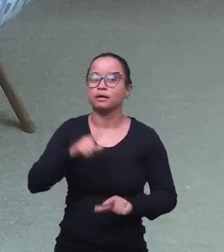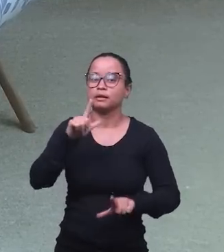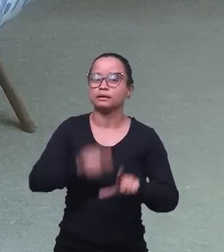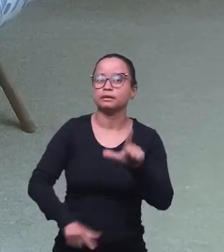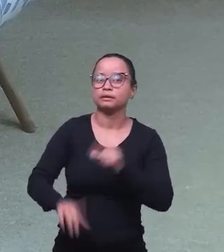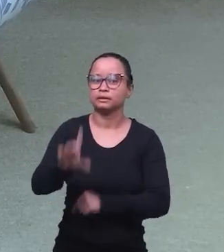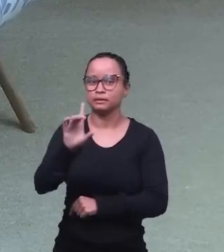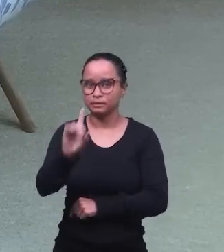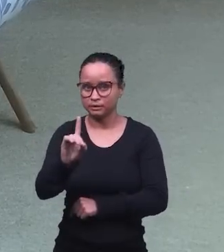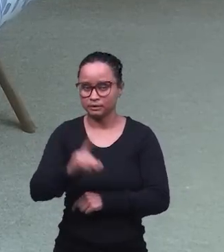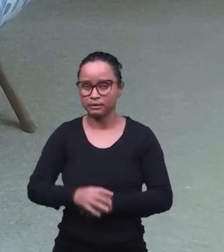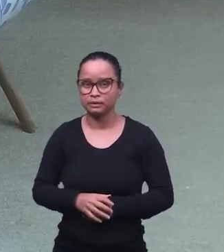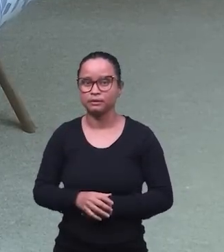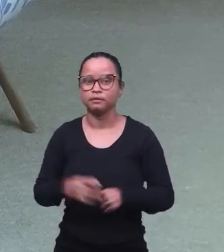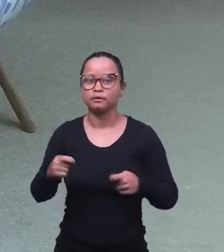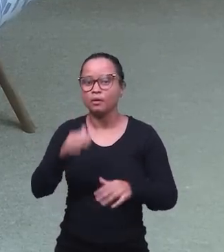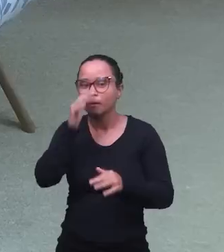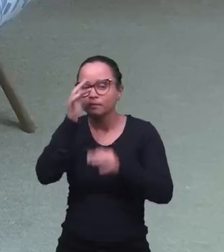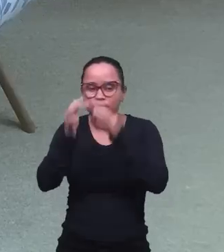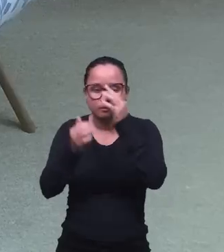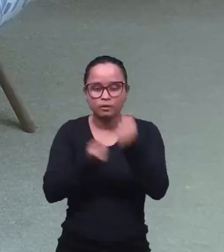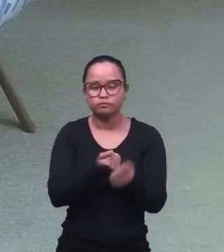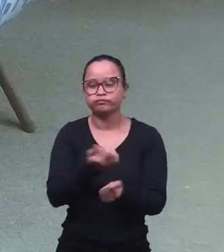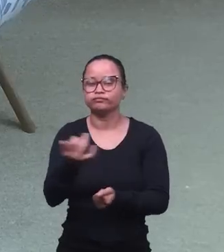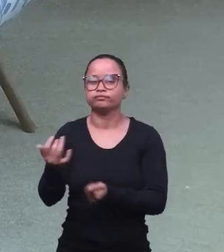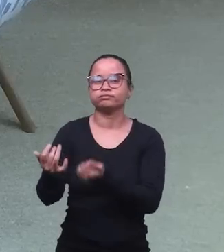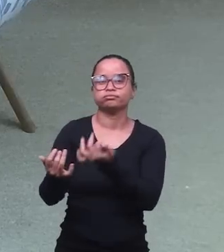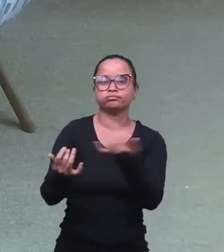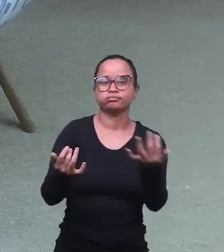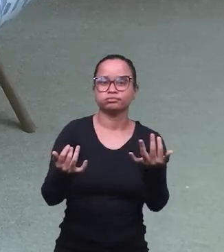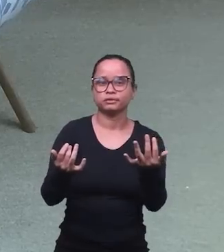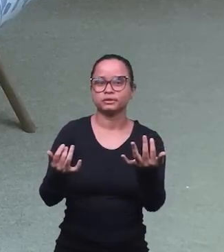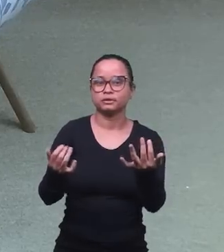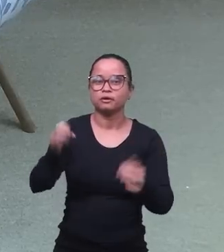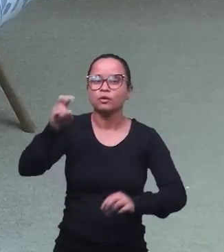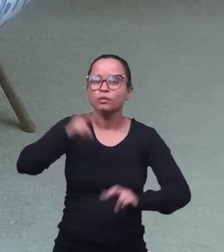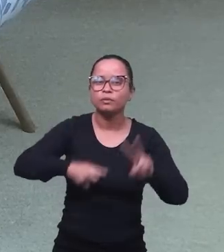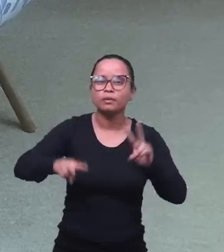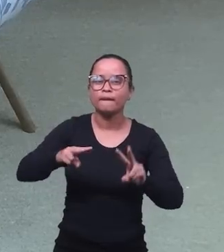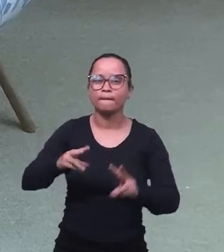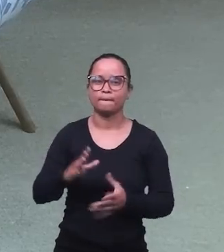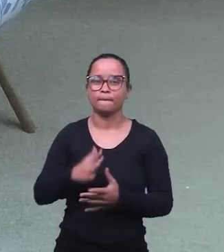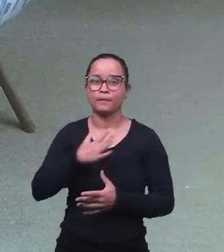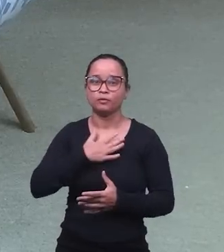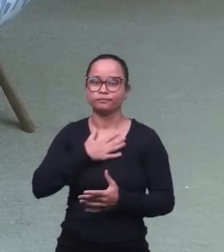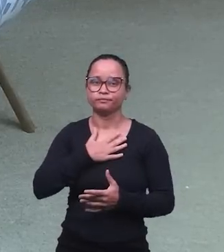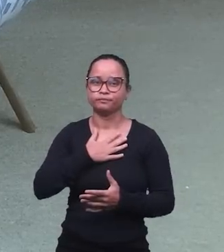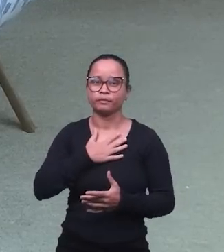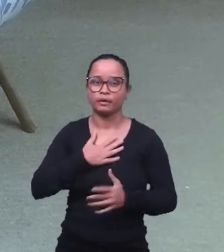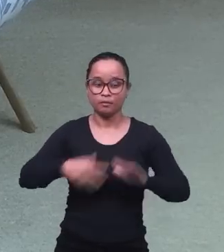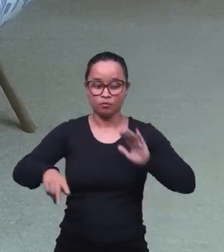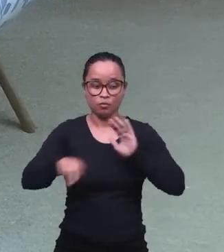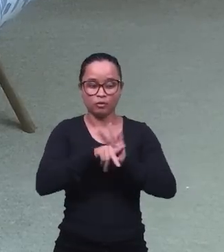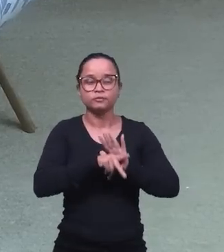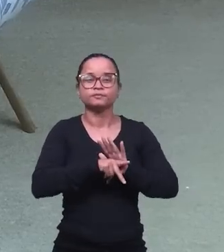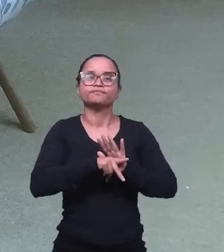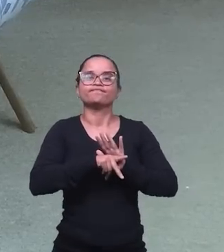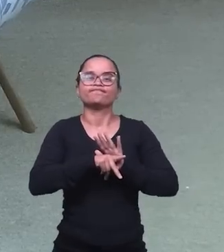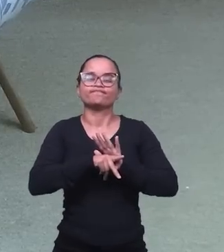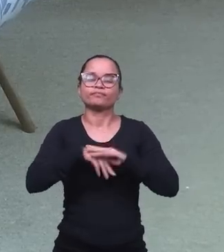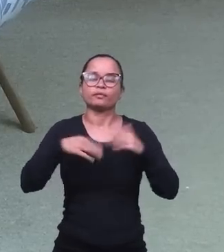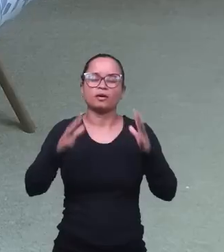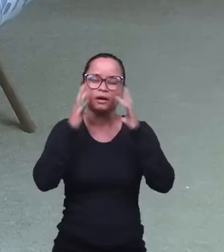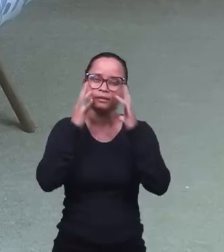letra B, assopra no meu jardim. É interessante que meu jardim já é uma propriedade.